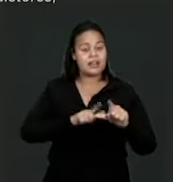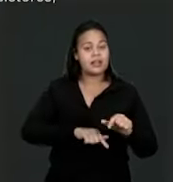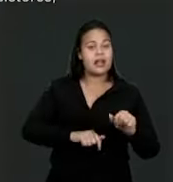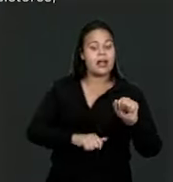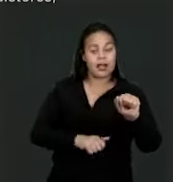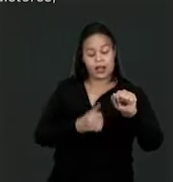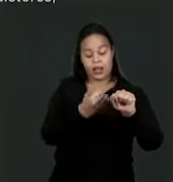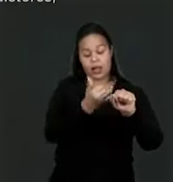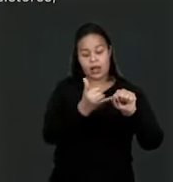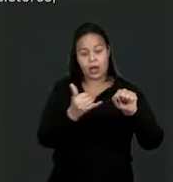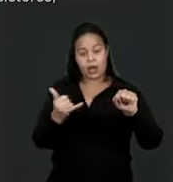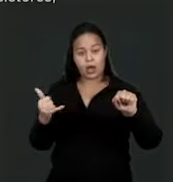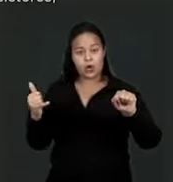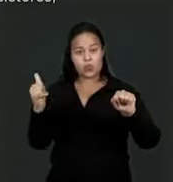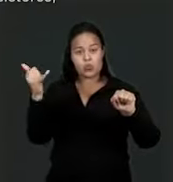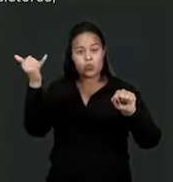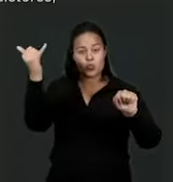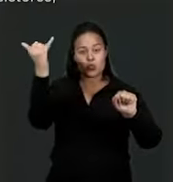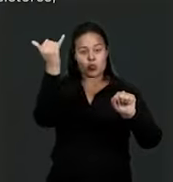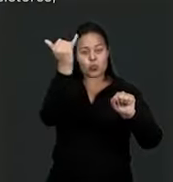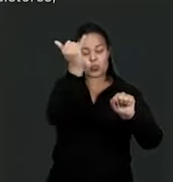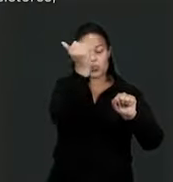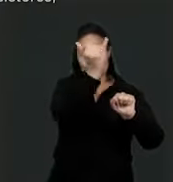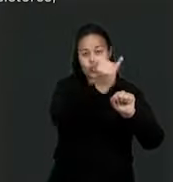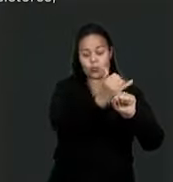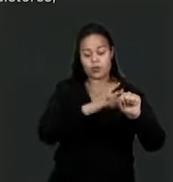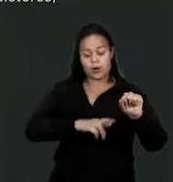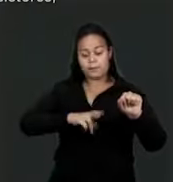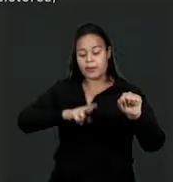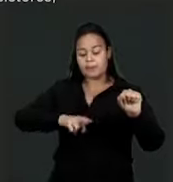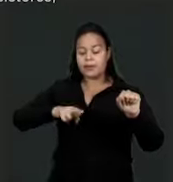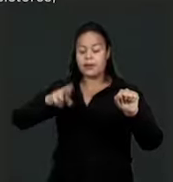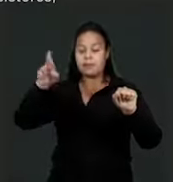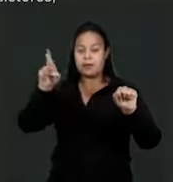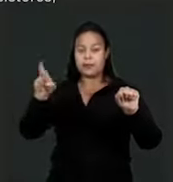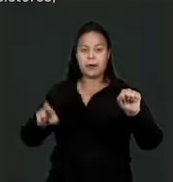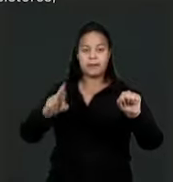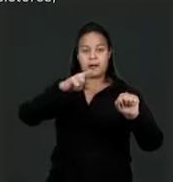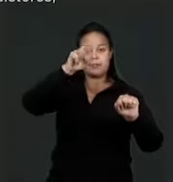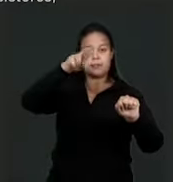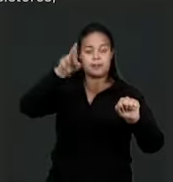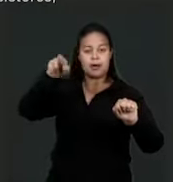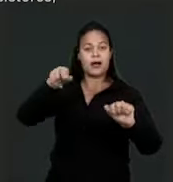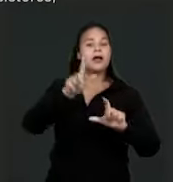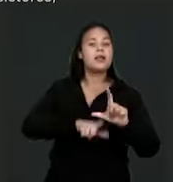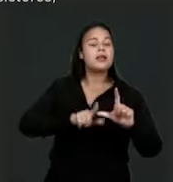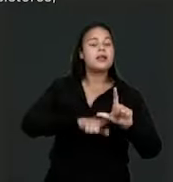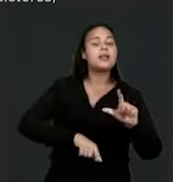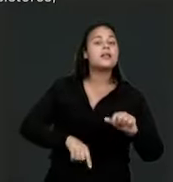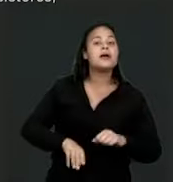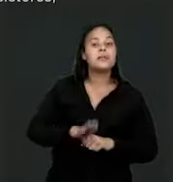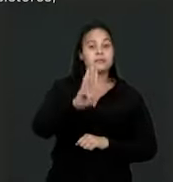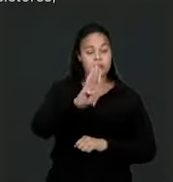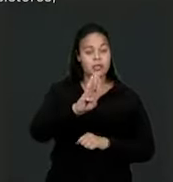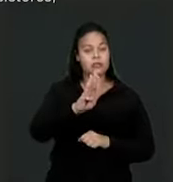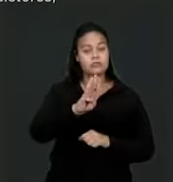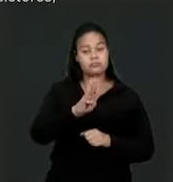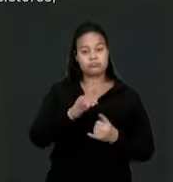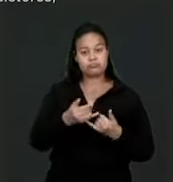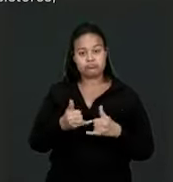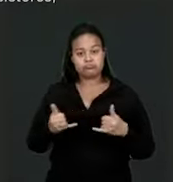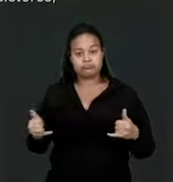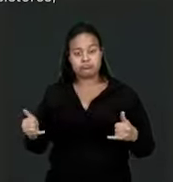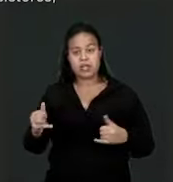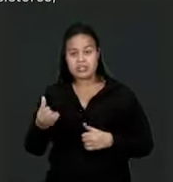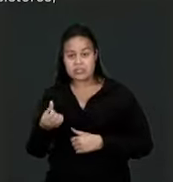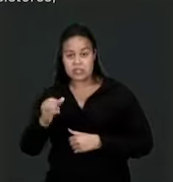corrente que passa em cada um dos resistores. Letra B, a potência dissipada no resistor de 6